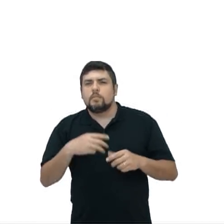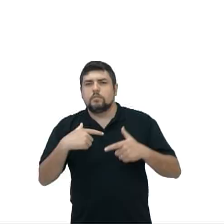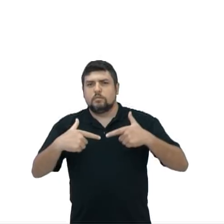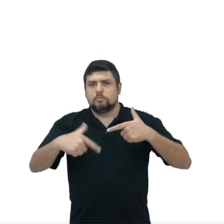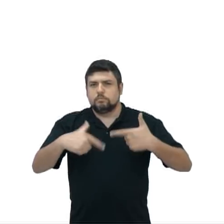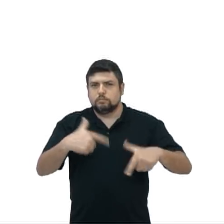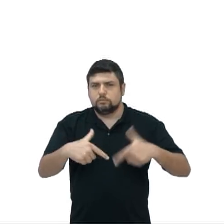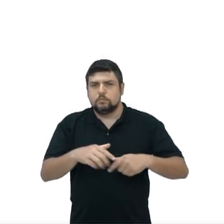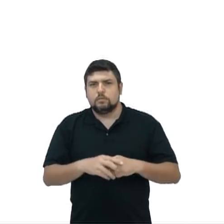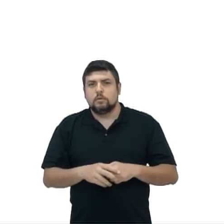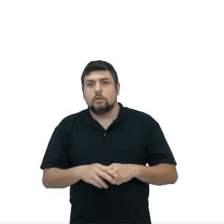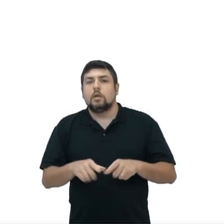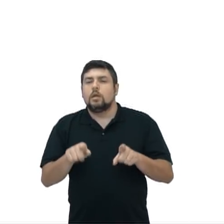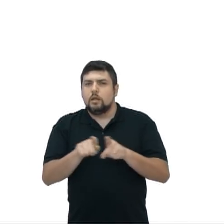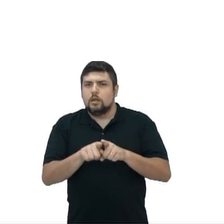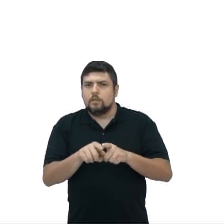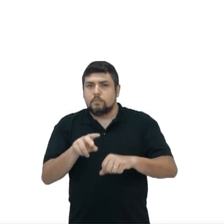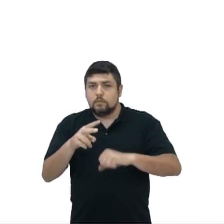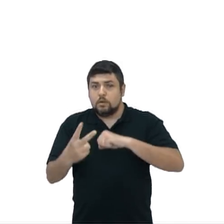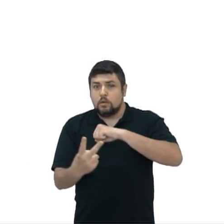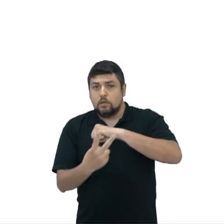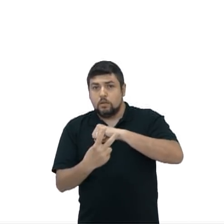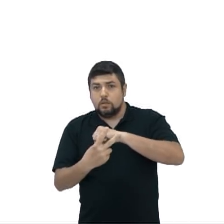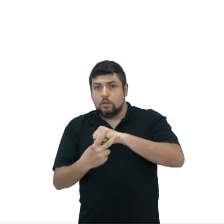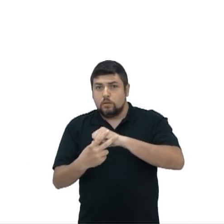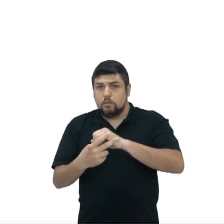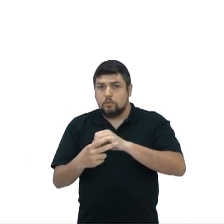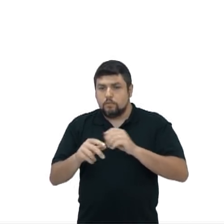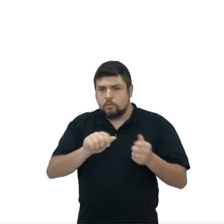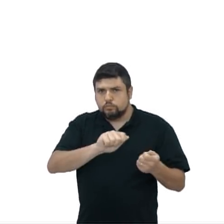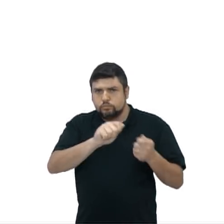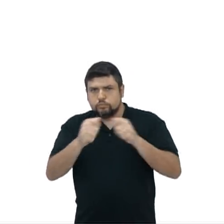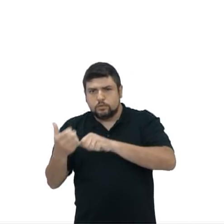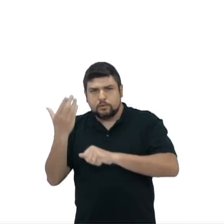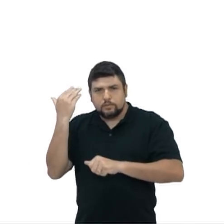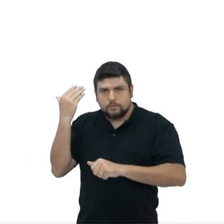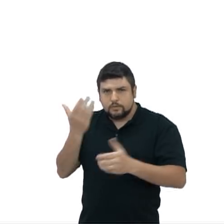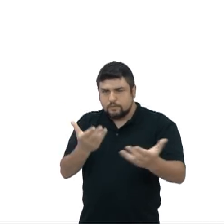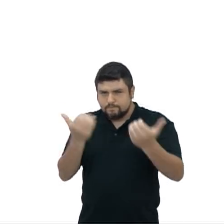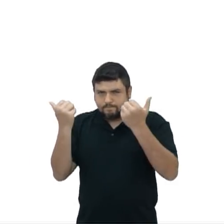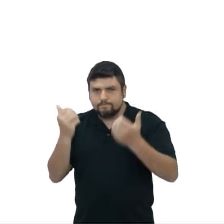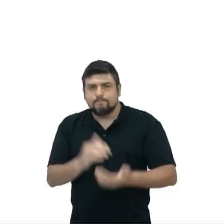Passa esses verbos para o passado, lembrando sempre das regras. Pay attention, let's go!